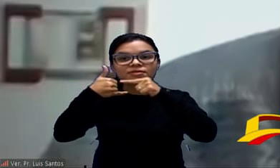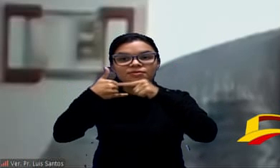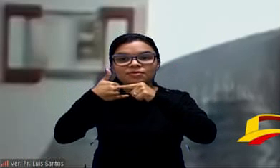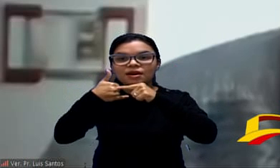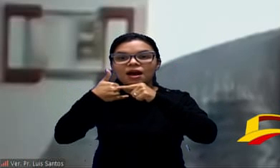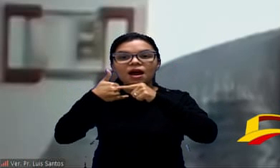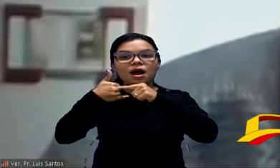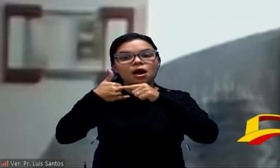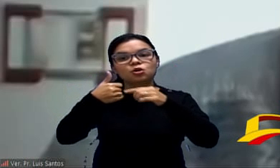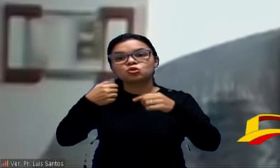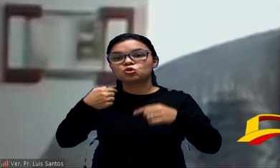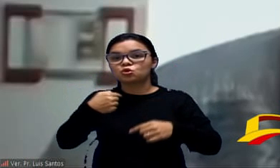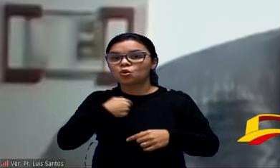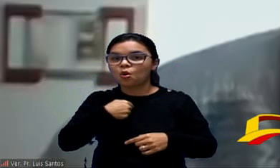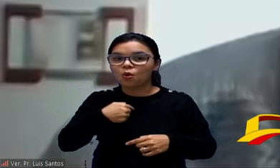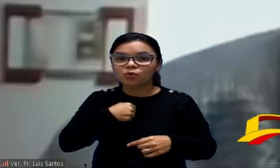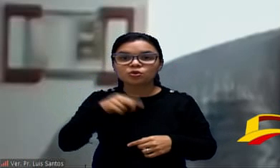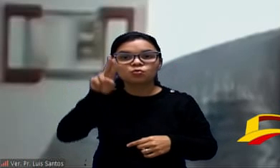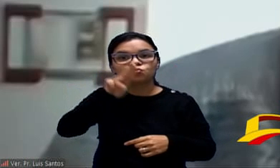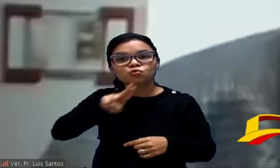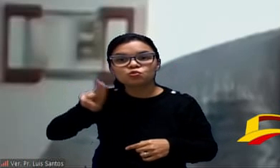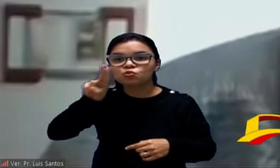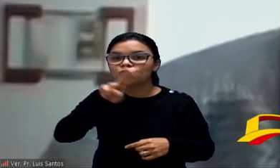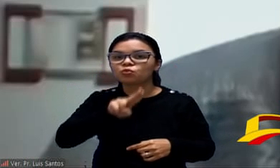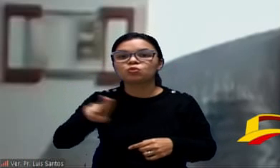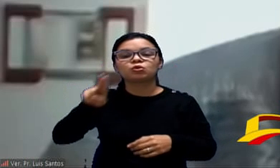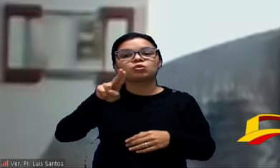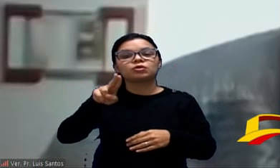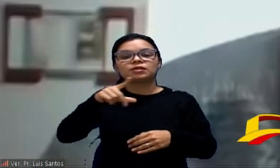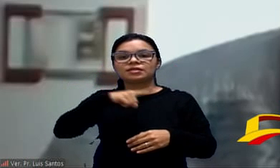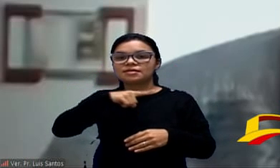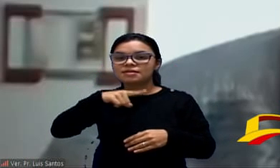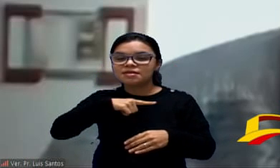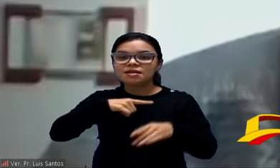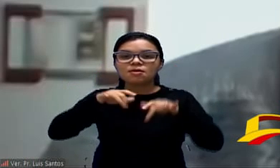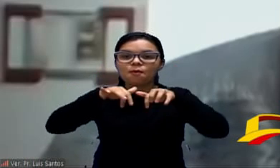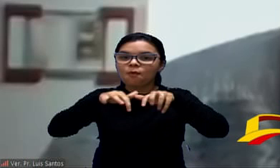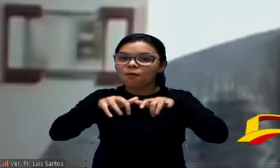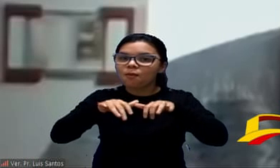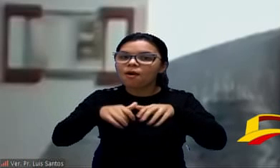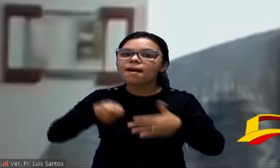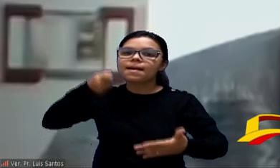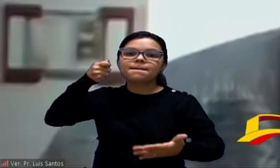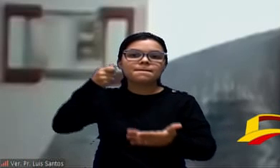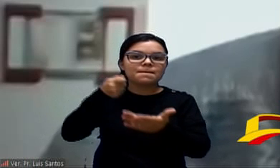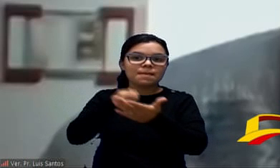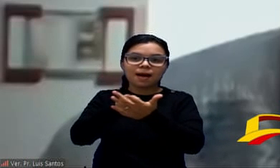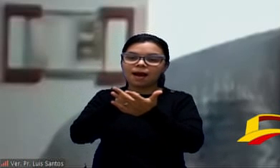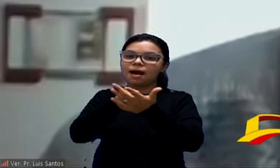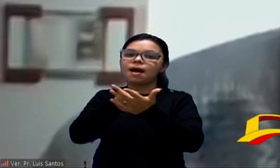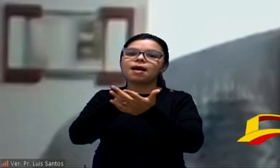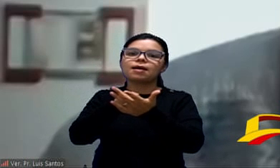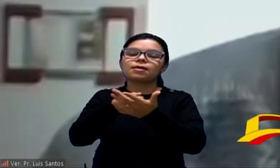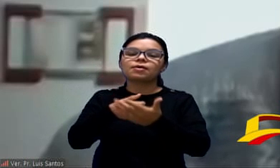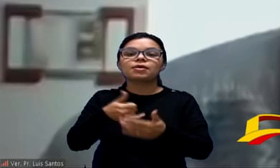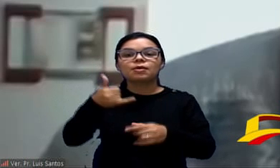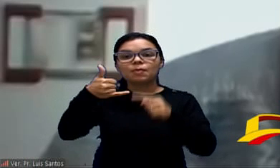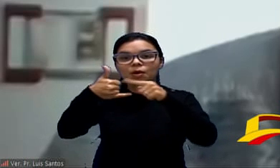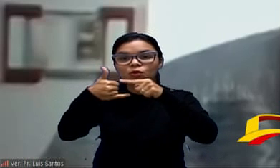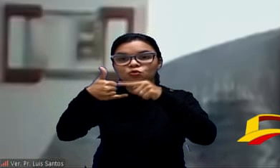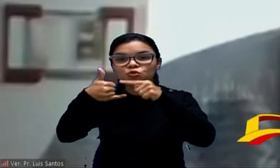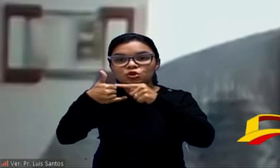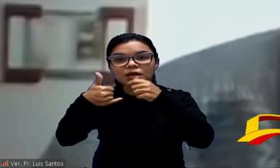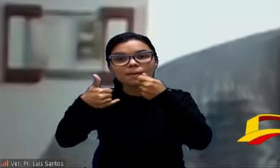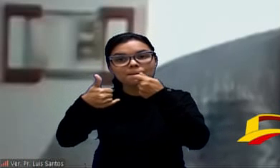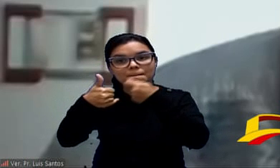É o usuário que opera, que gasta seu computador, que paga a conta do celular,